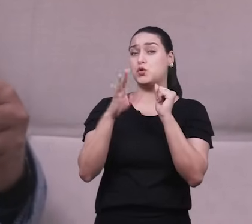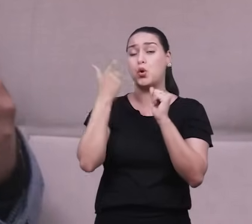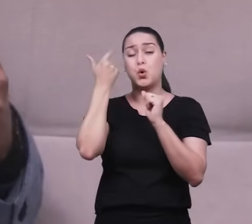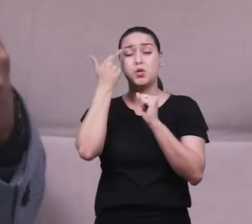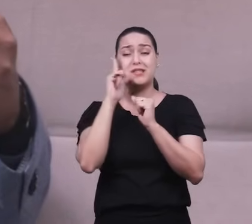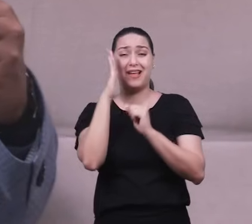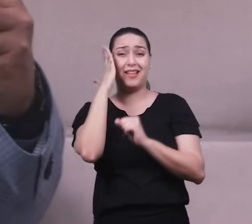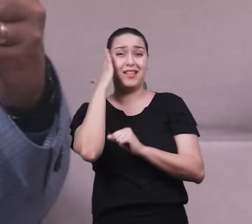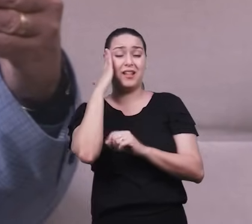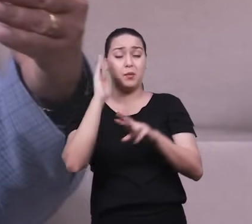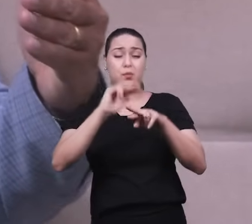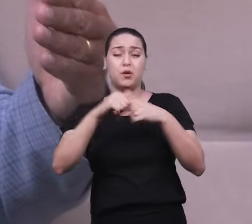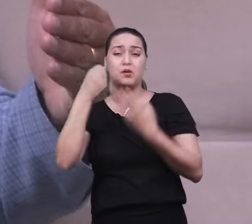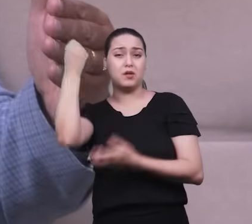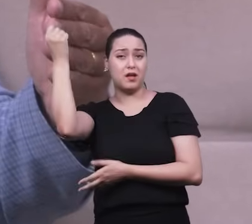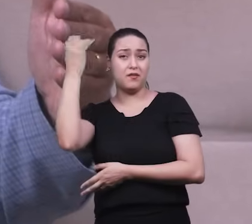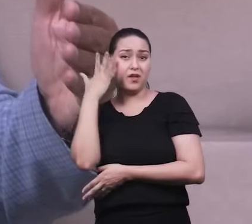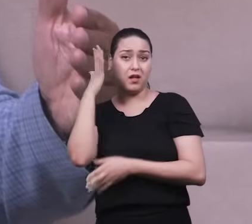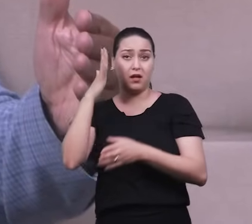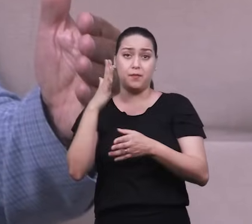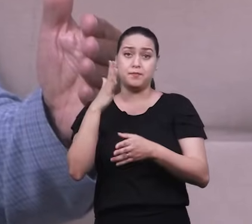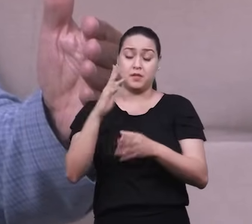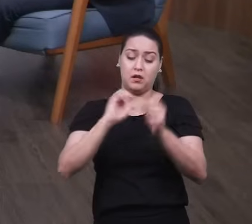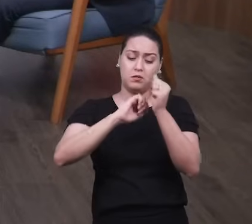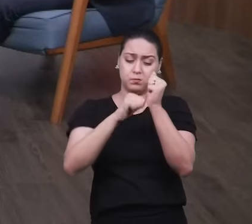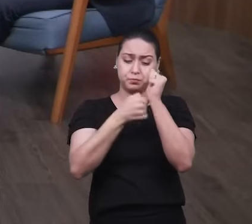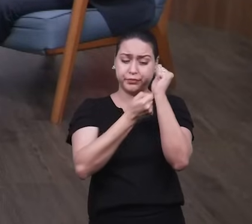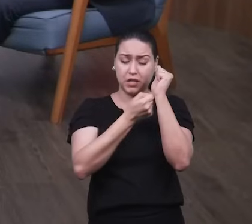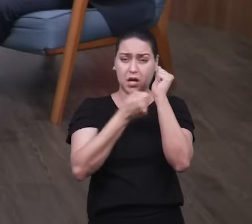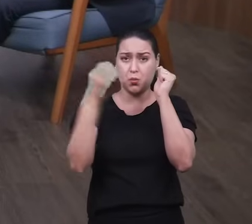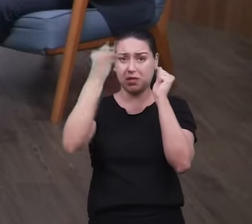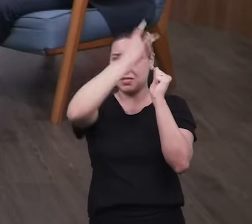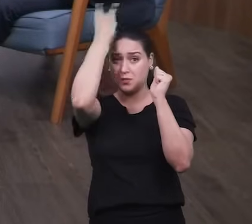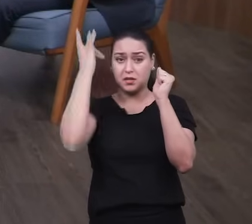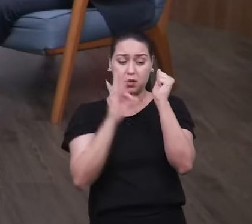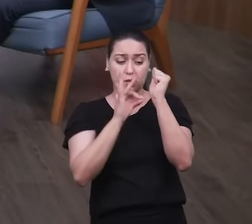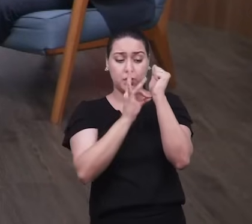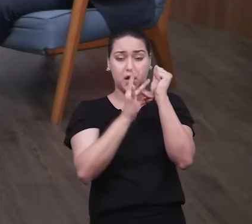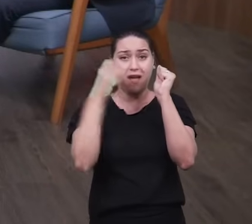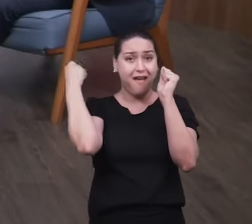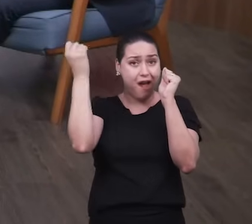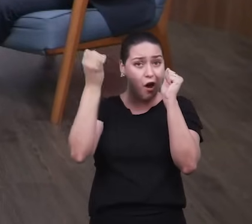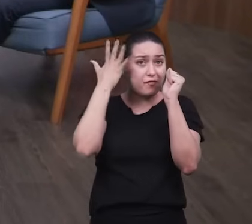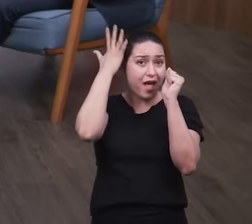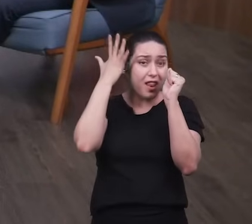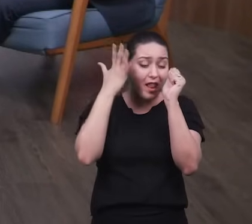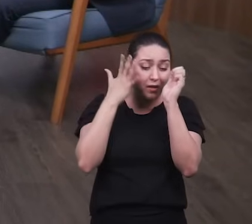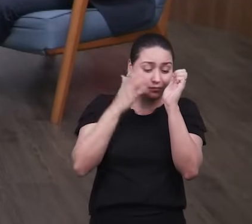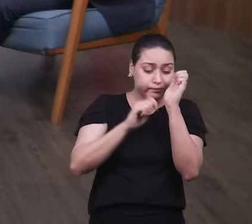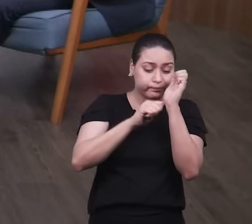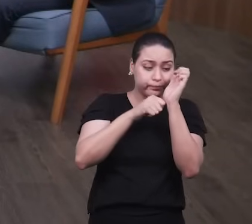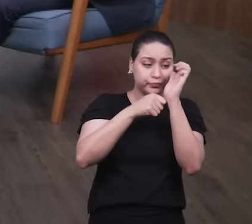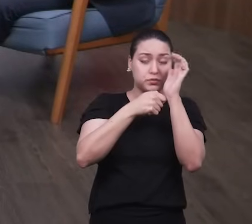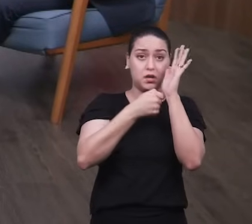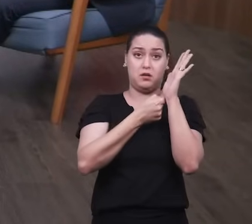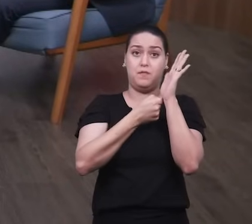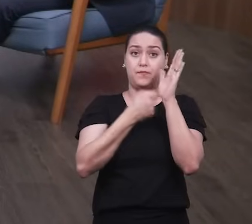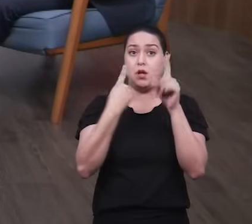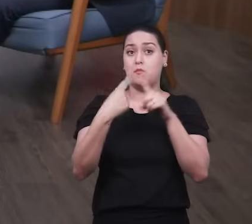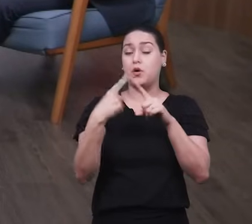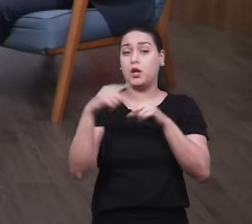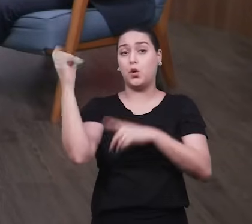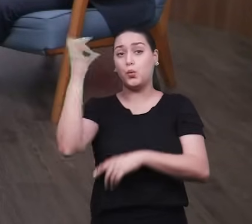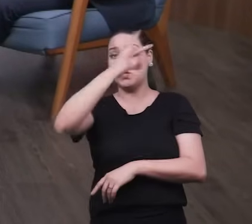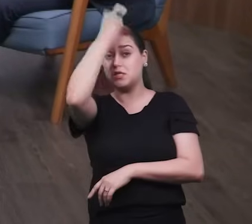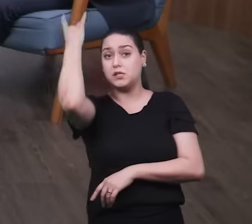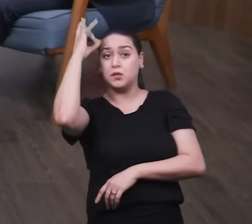descobre pela revelação. O mistério tem que ser revelado. Tem que ser revelado pelo Espírito Santo, porque foi ele que inspirou Salomão